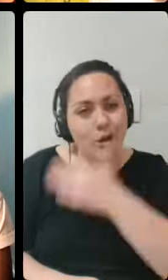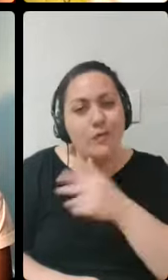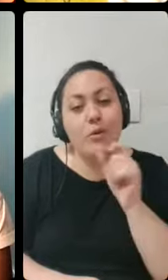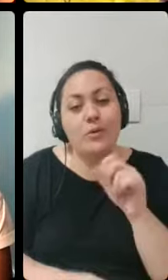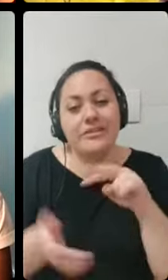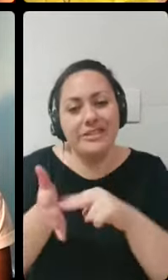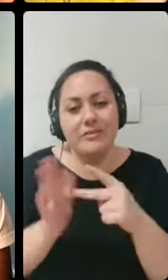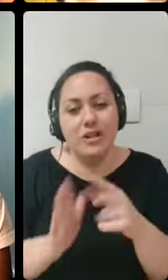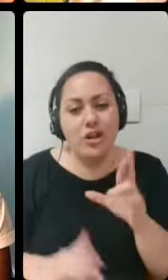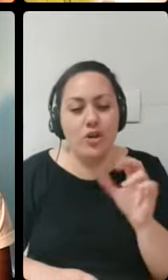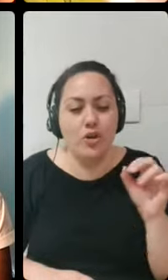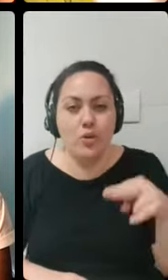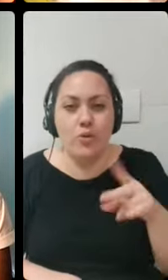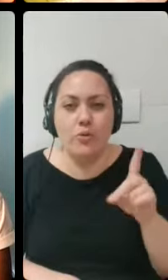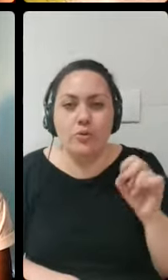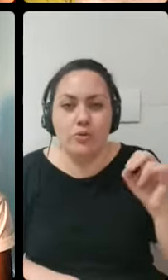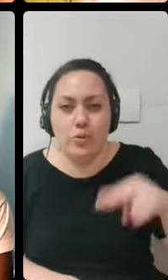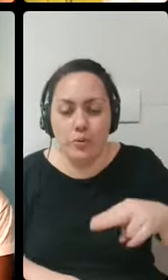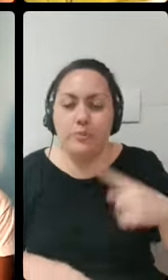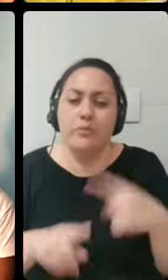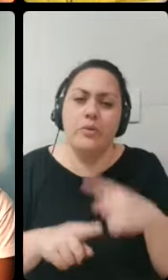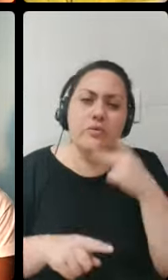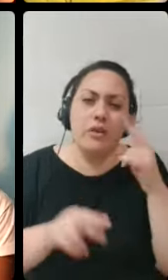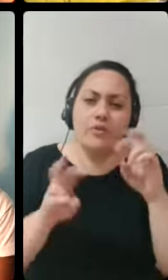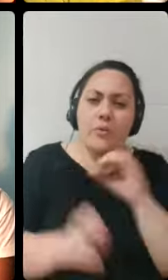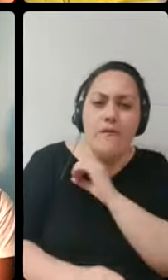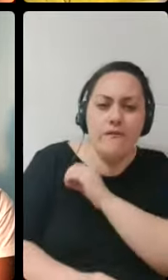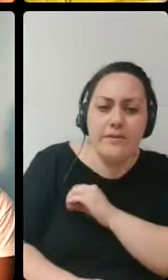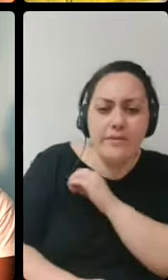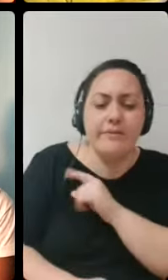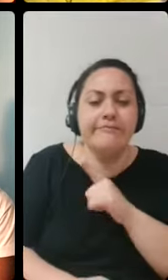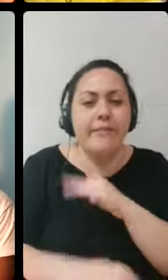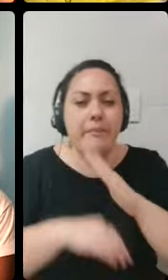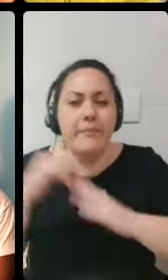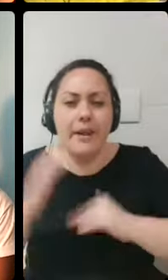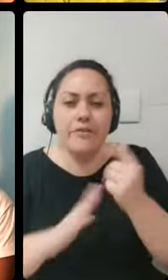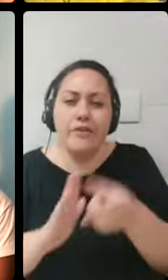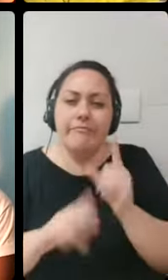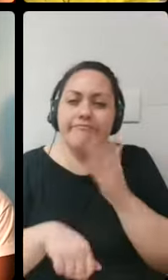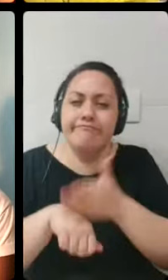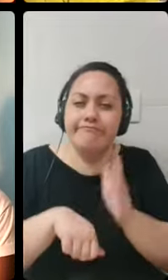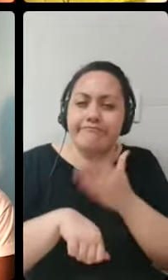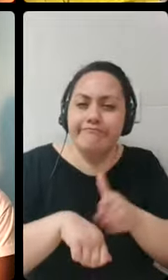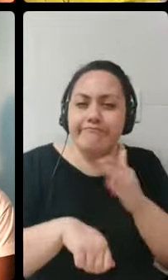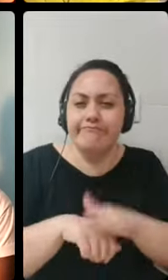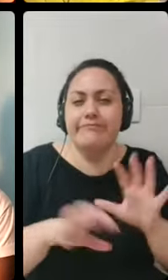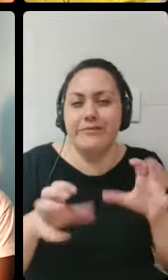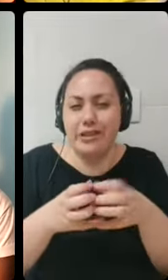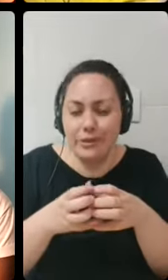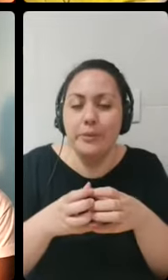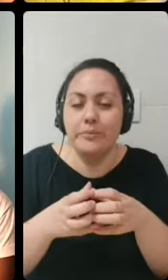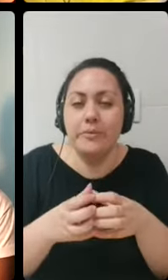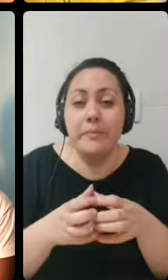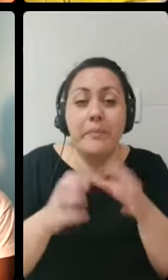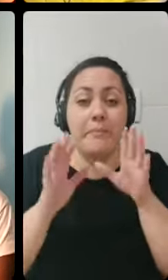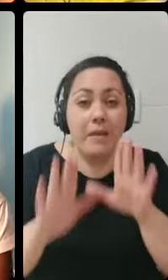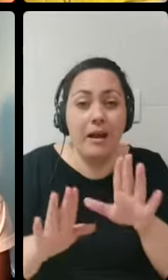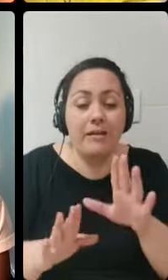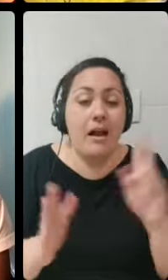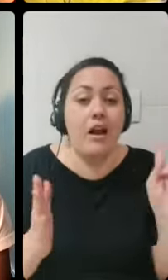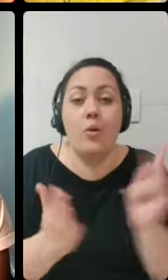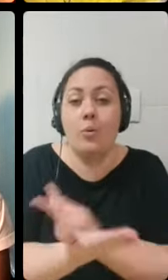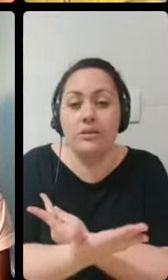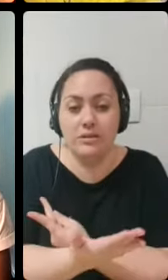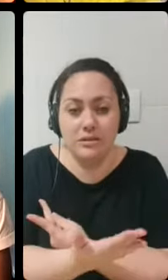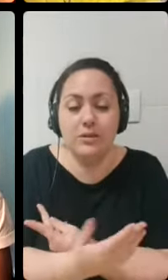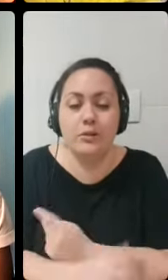Porque a gente fala de oficinas, fala da preparação com as pessoas selecionadas e tudo mais. Só que a gente teve um exemplo